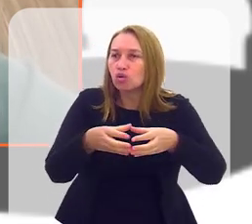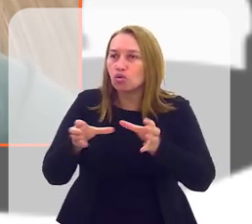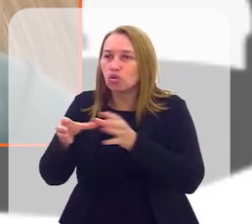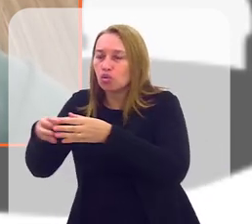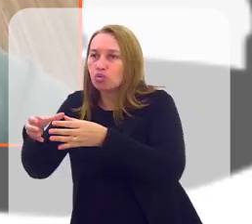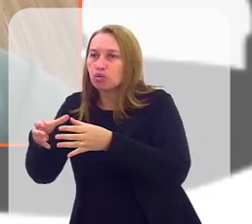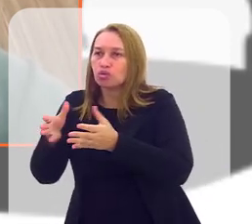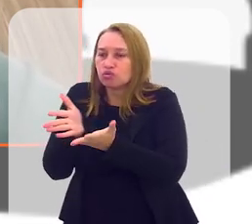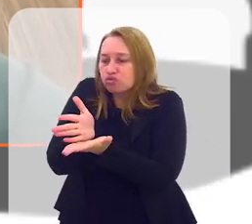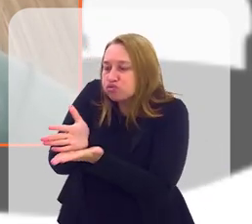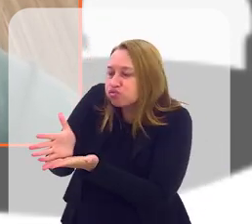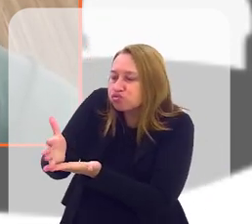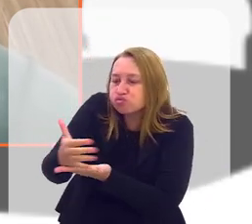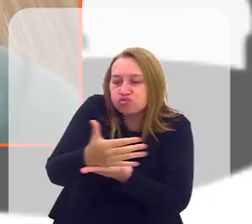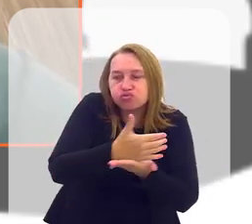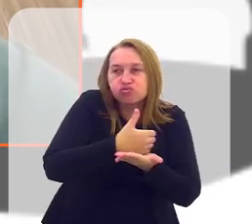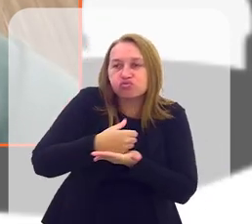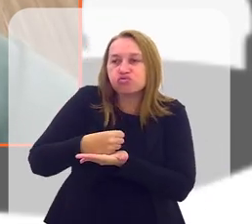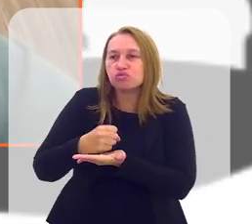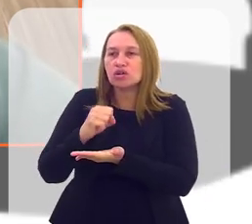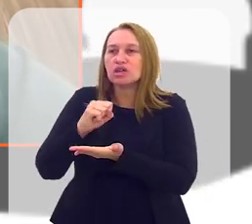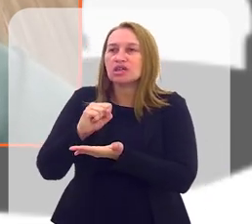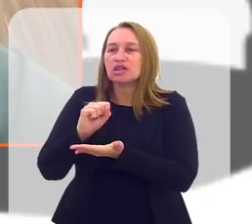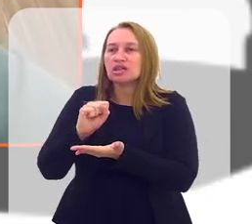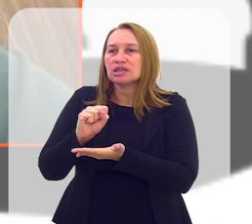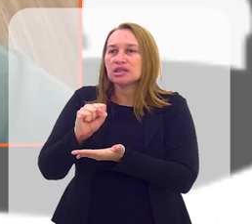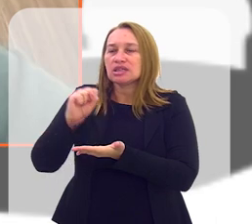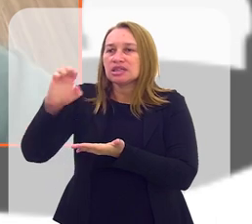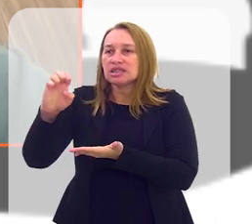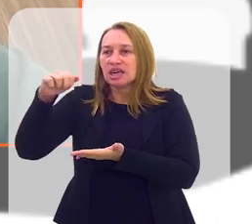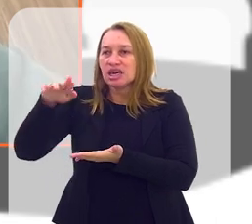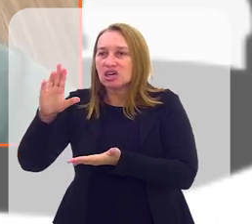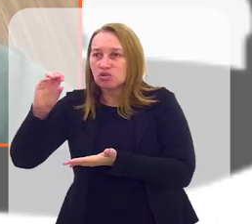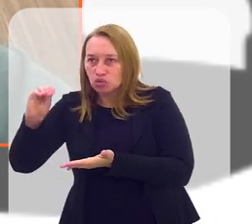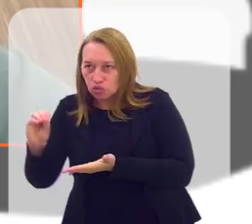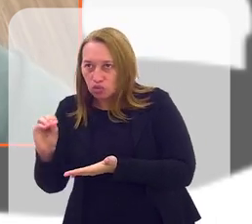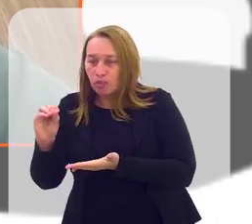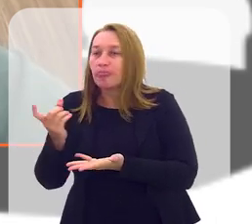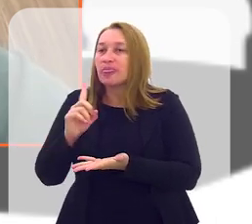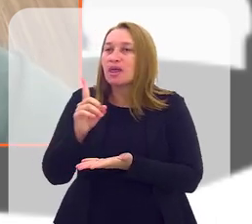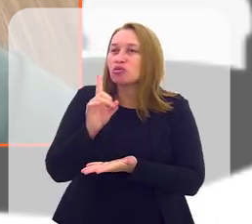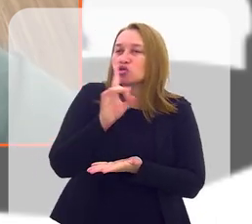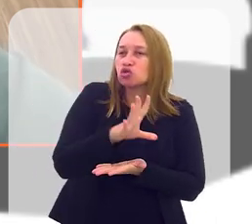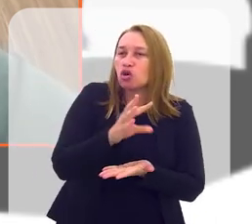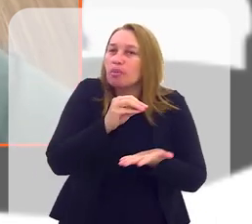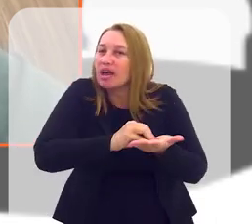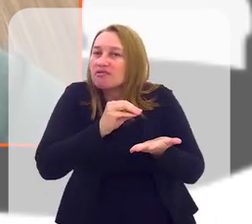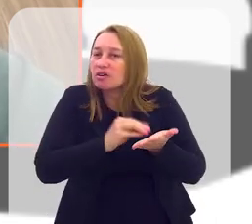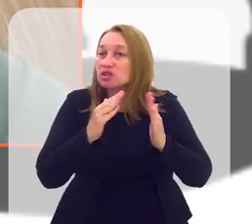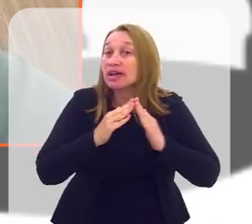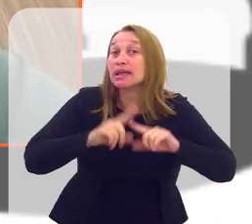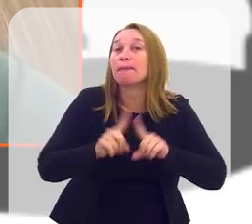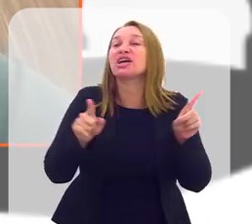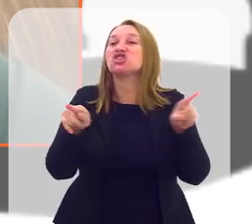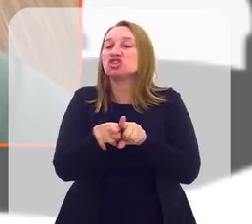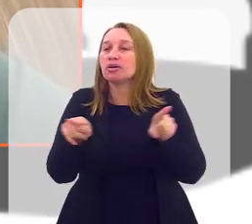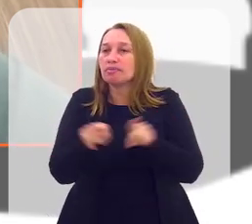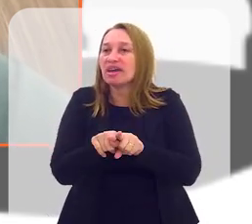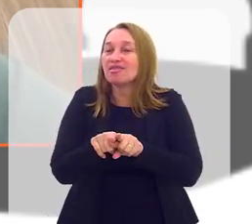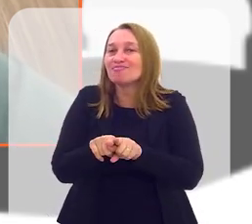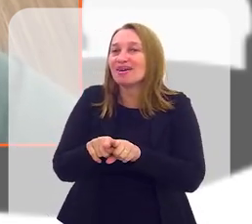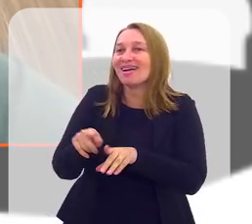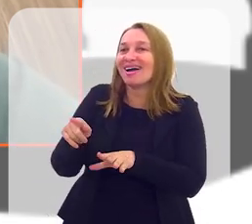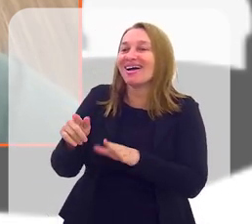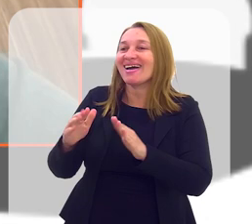reunindo diversos dados qualitativos sobre, não apenas sobre o déficit habitacional, mas também